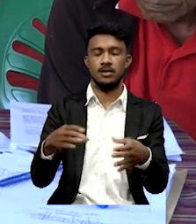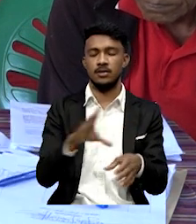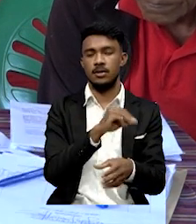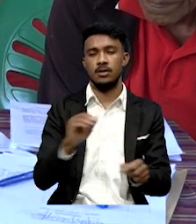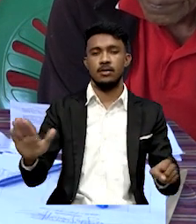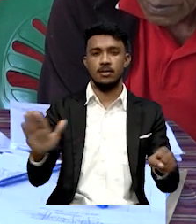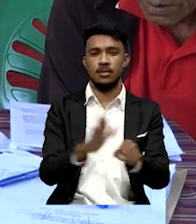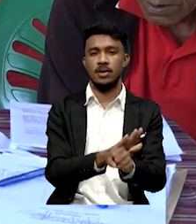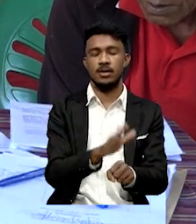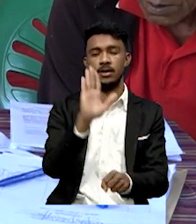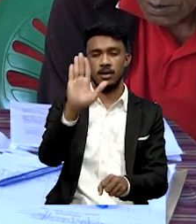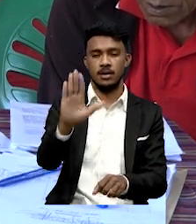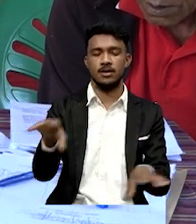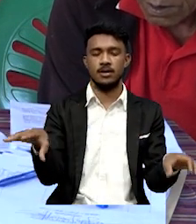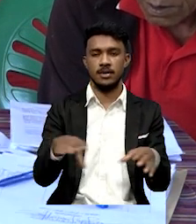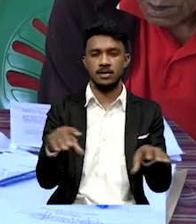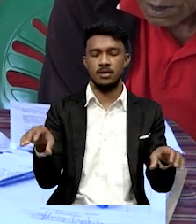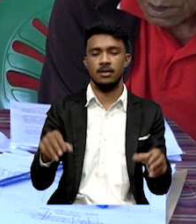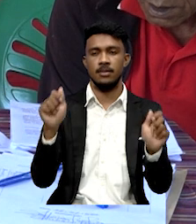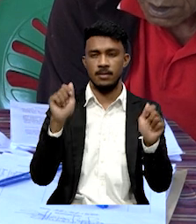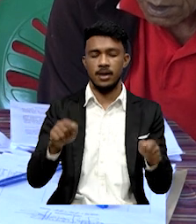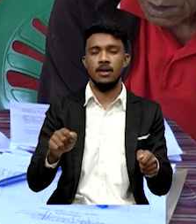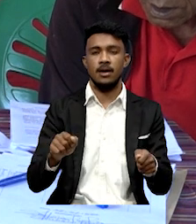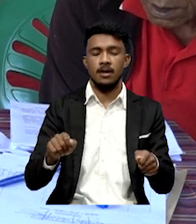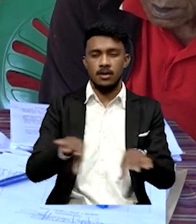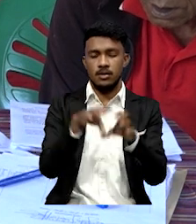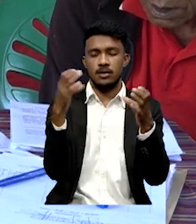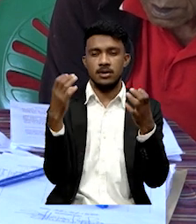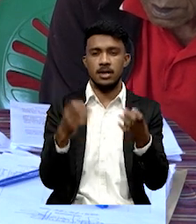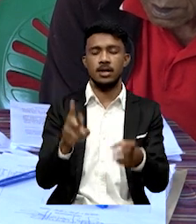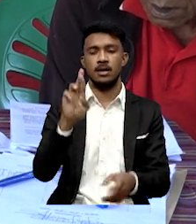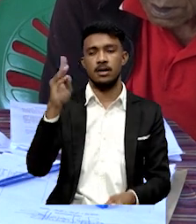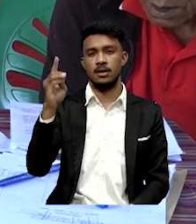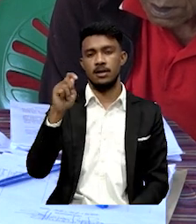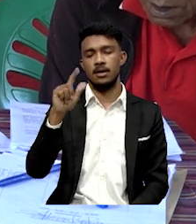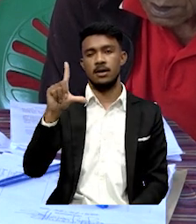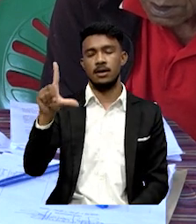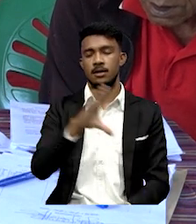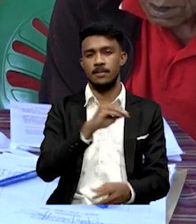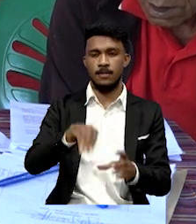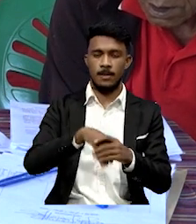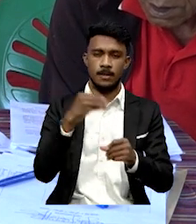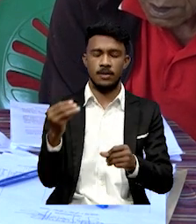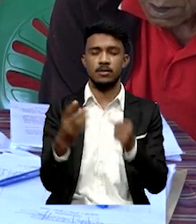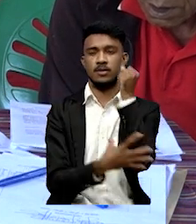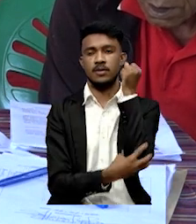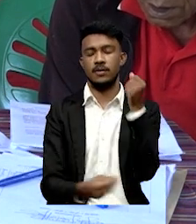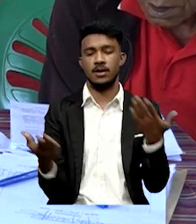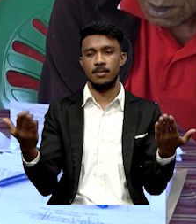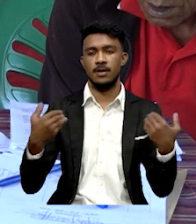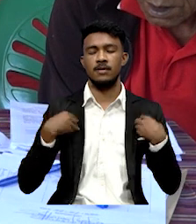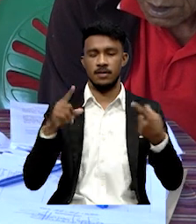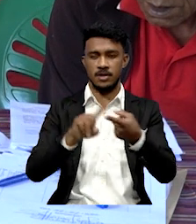completa nia missão. Hodi consolida RTL, kore akoru sofa, nebe kesimeti